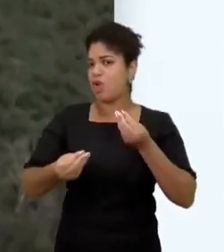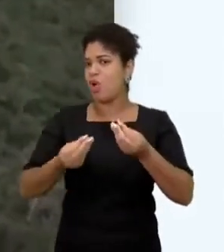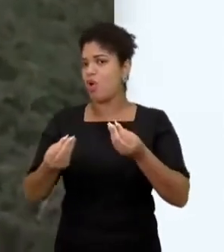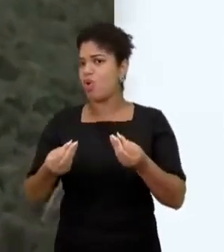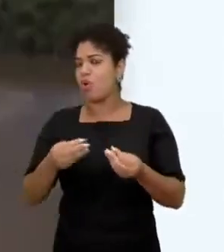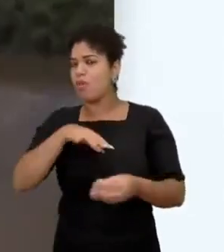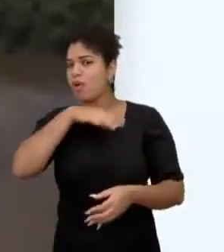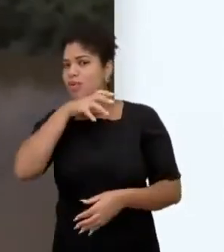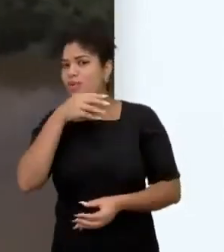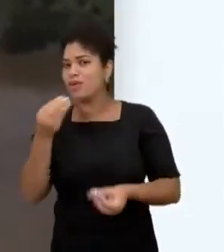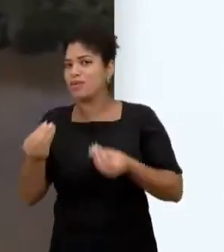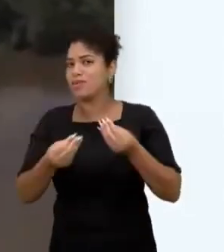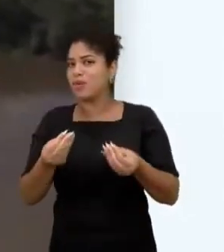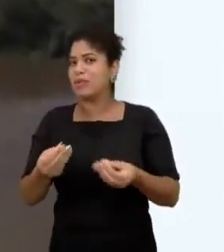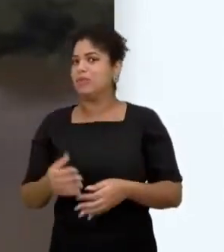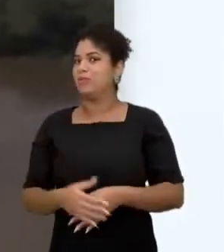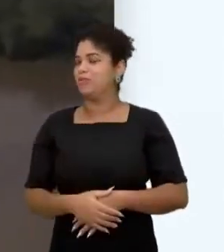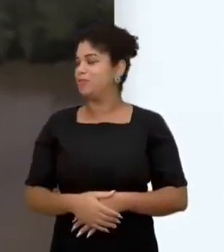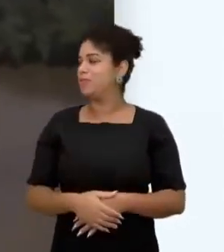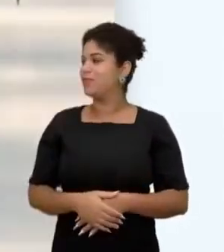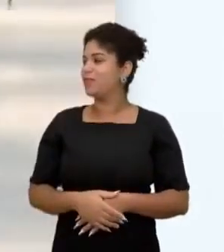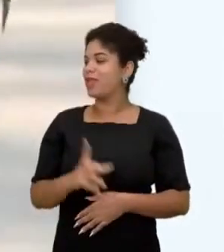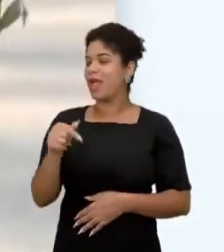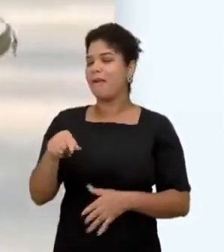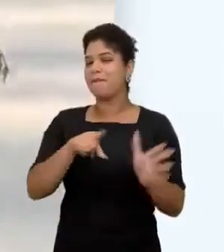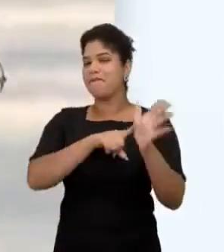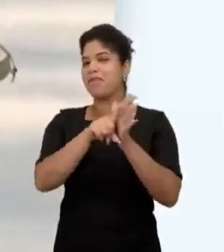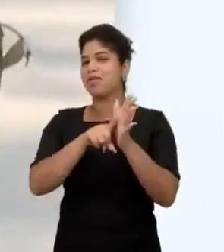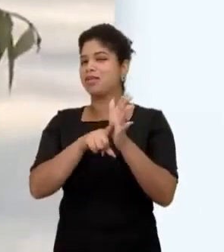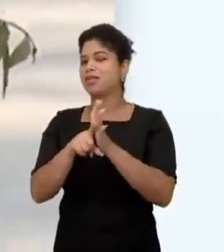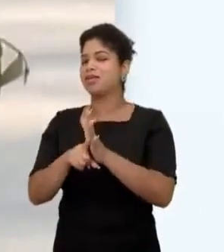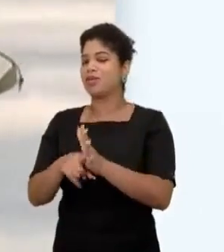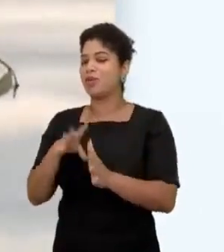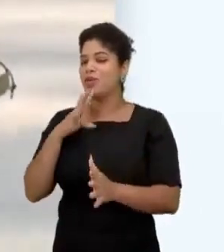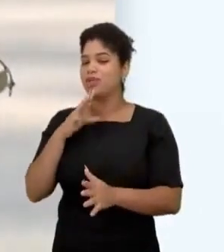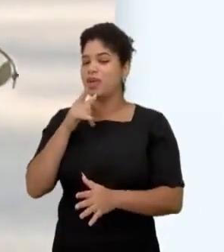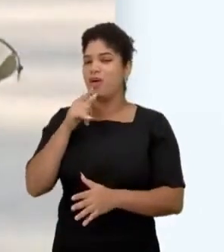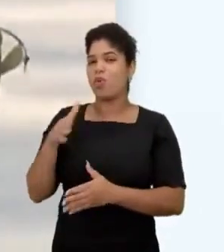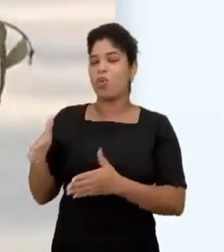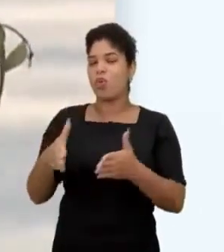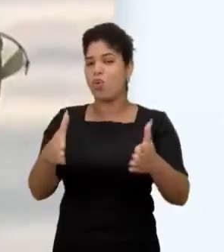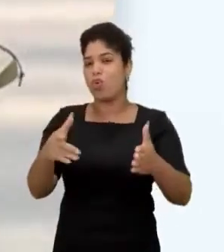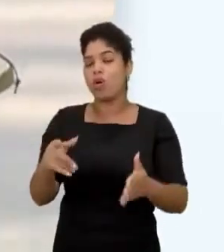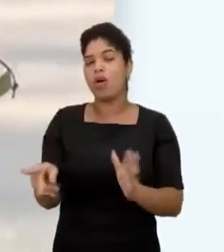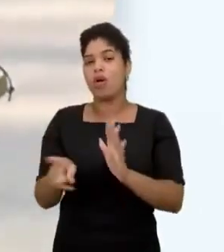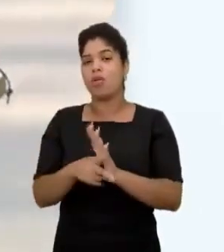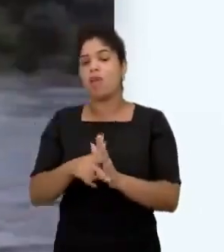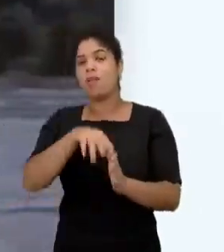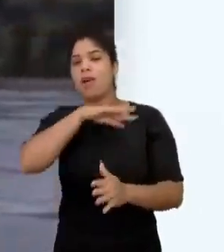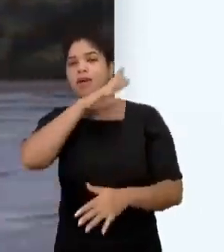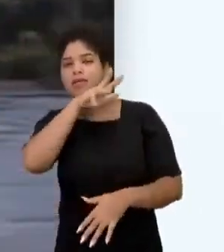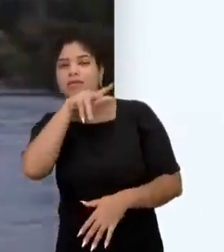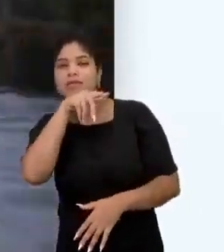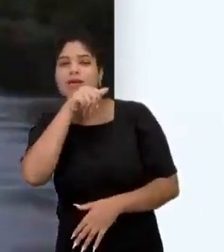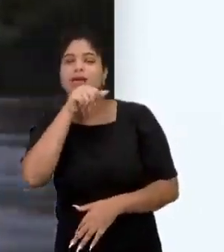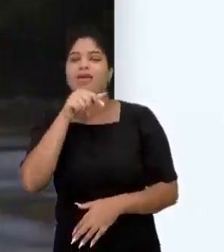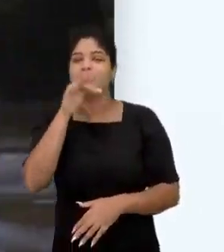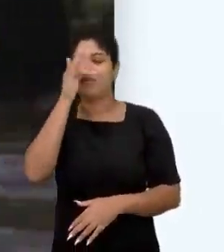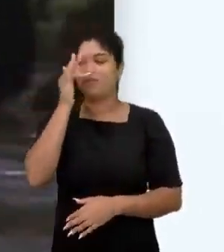das águas. É a Expedição Tapajós, que além da fauna e da flora, também estuda o solo e as rochas, e as